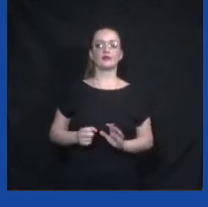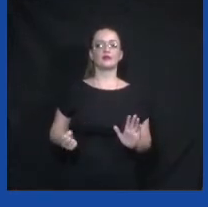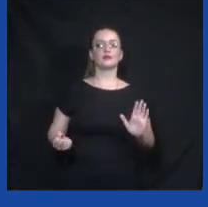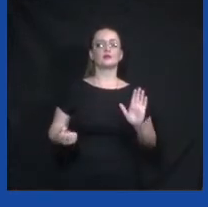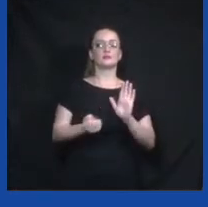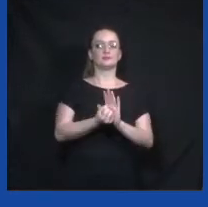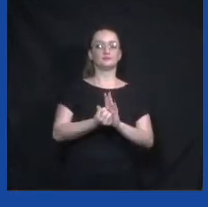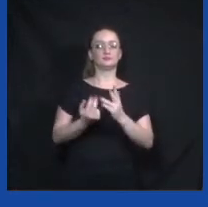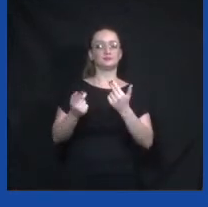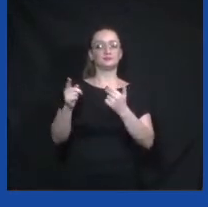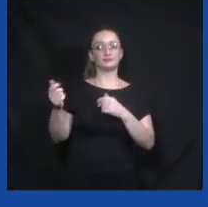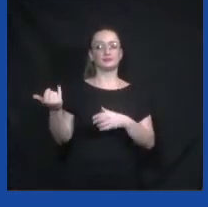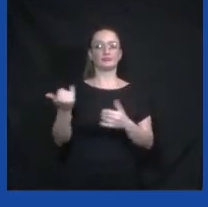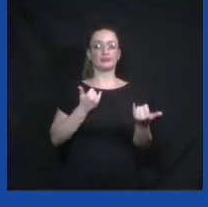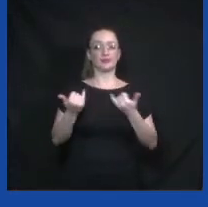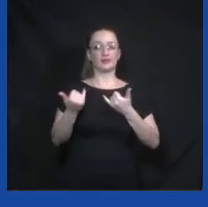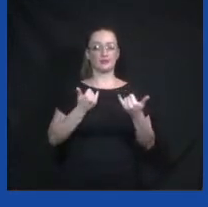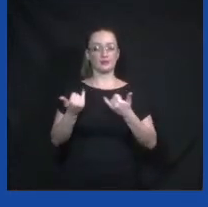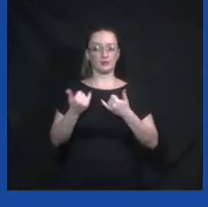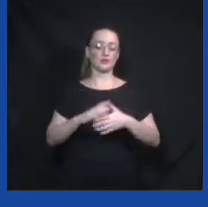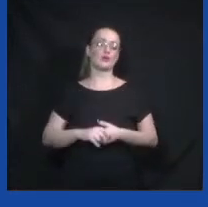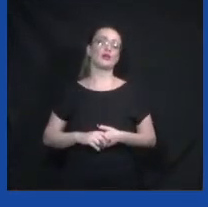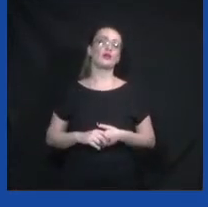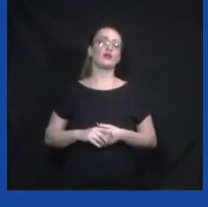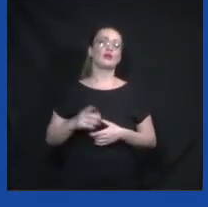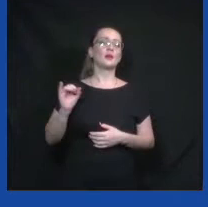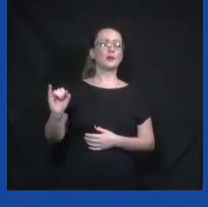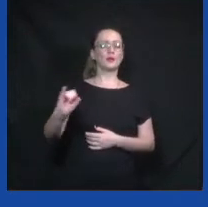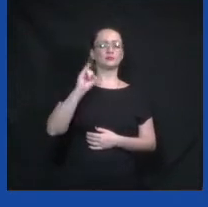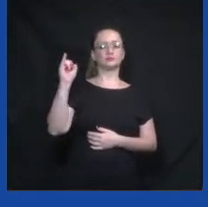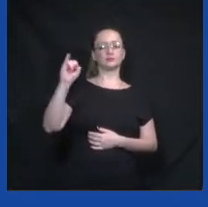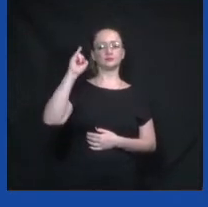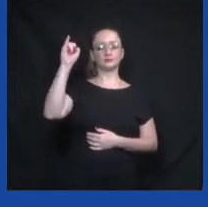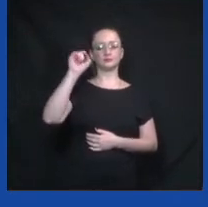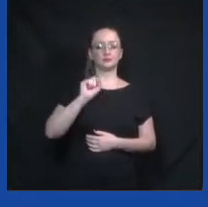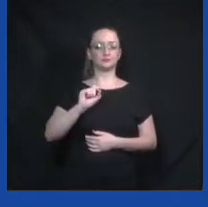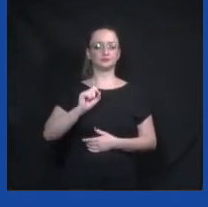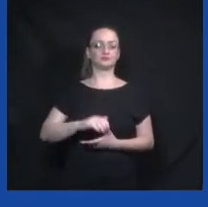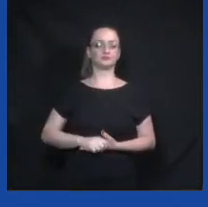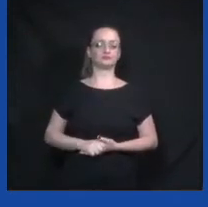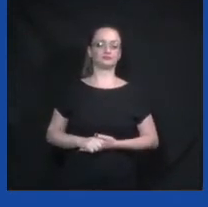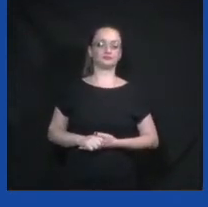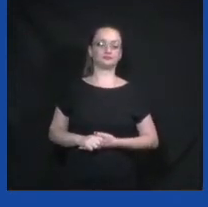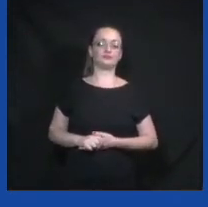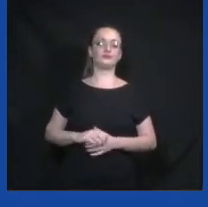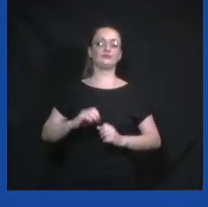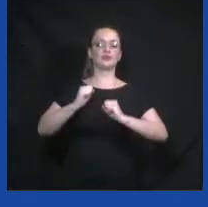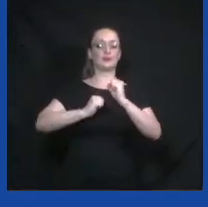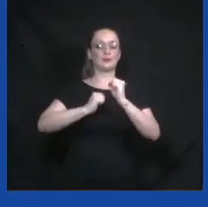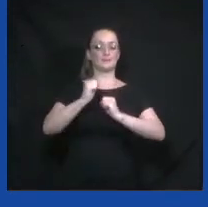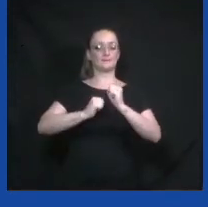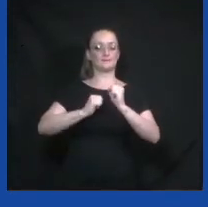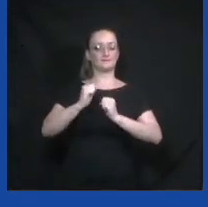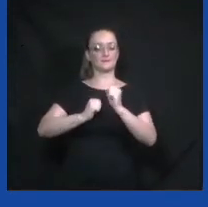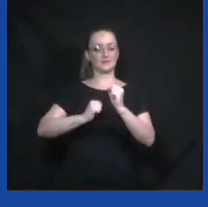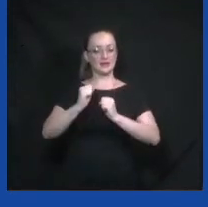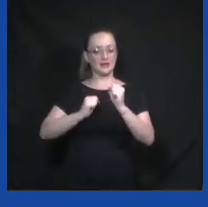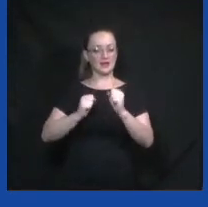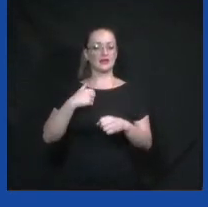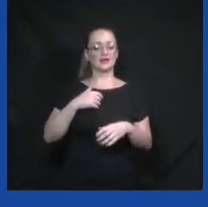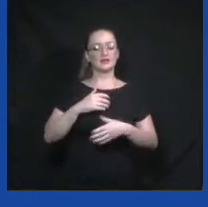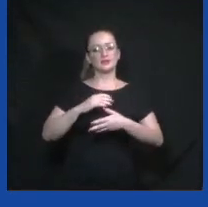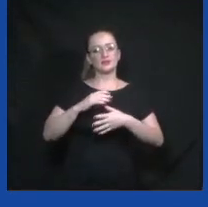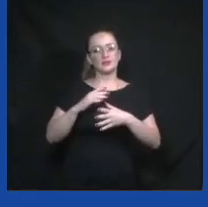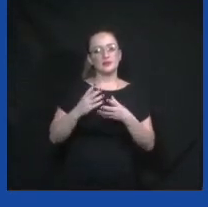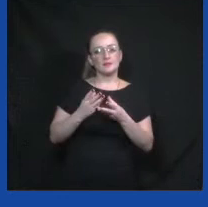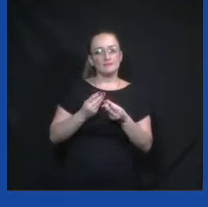Dantas falou, né, um momento muito importante, né, onde as empresas, a sociedade civil se sensibiliza cada vez